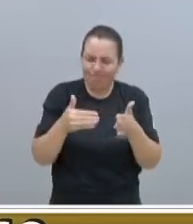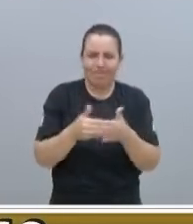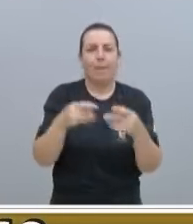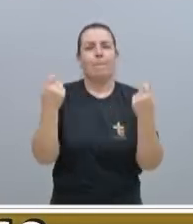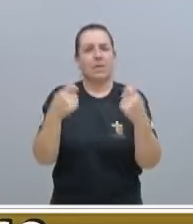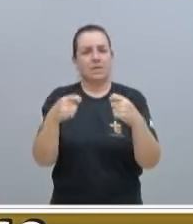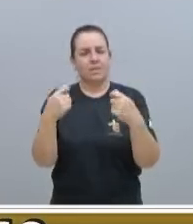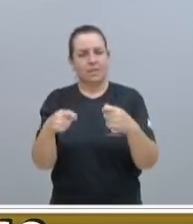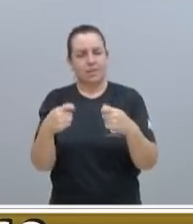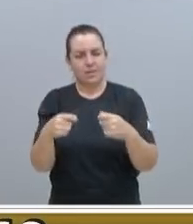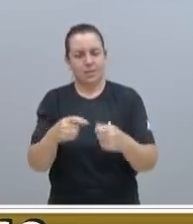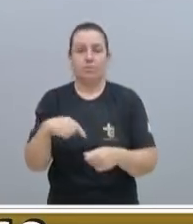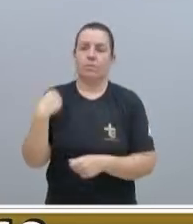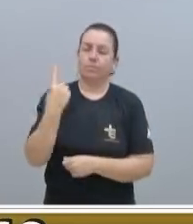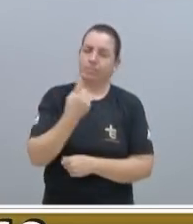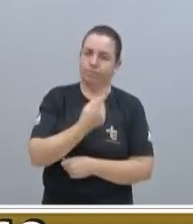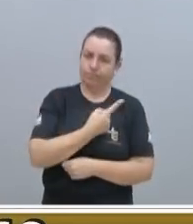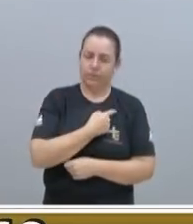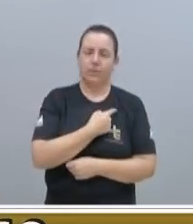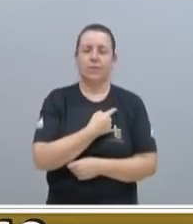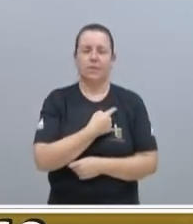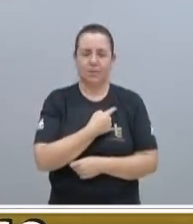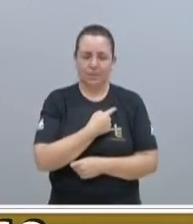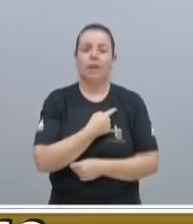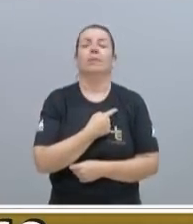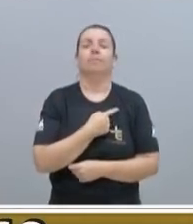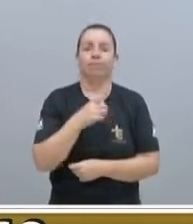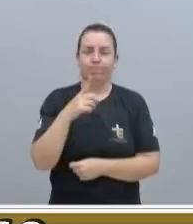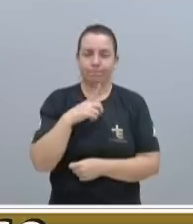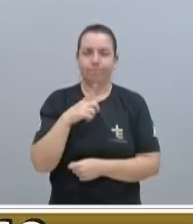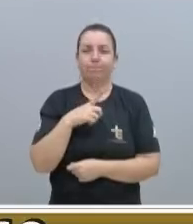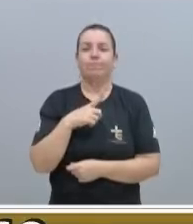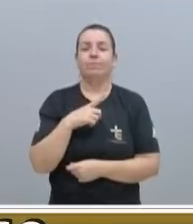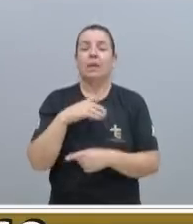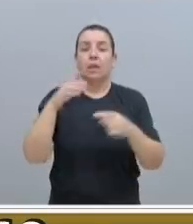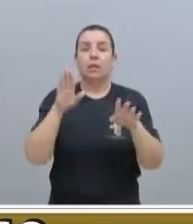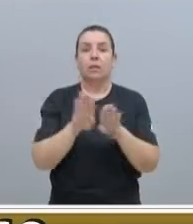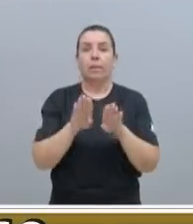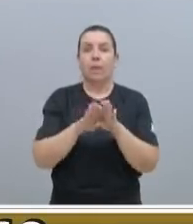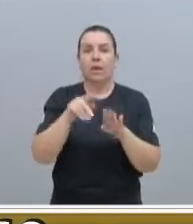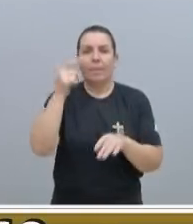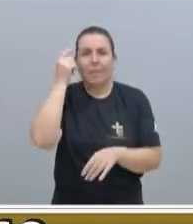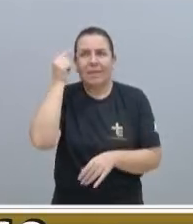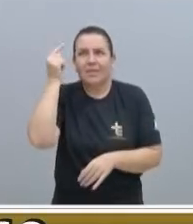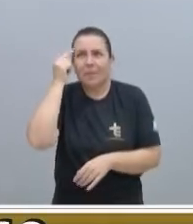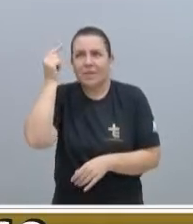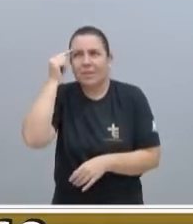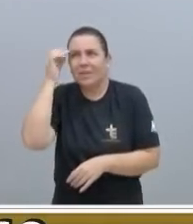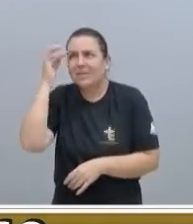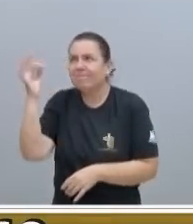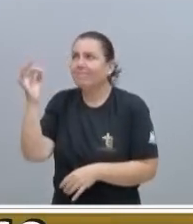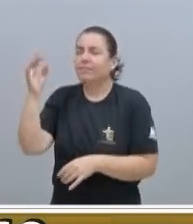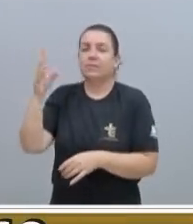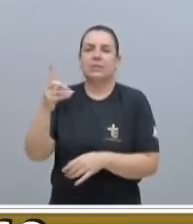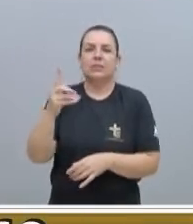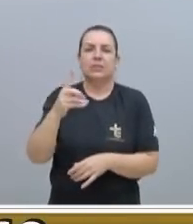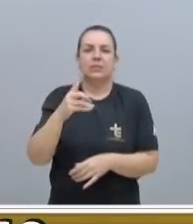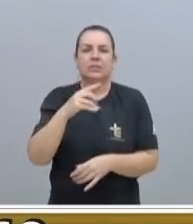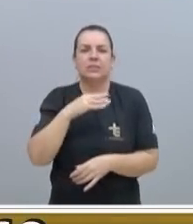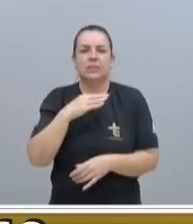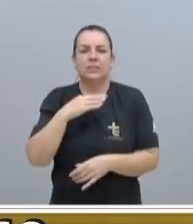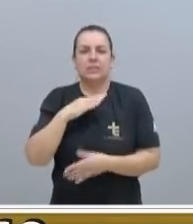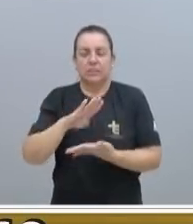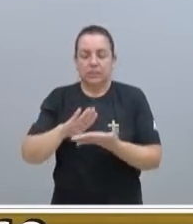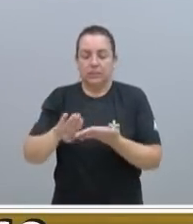infelizmente a crescente o número de casos de pensamento suicida se houvesse diálogo